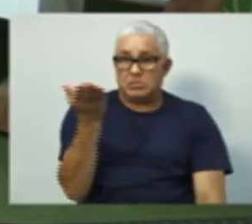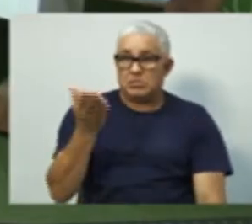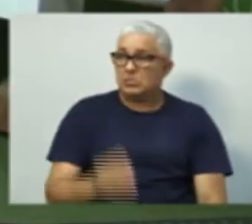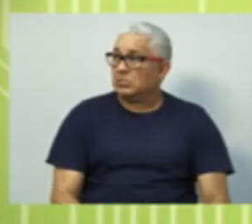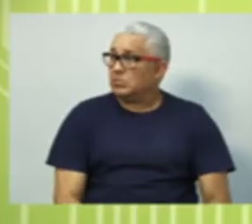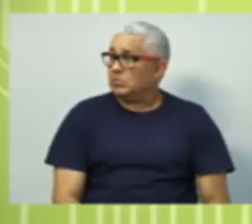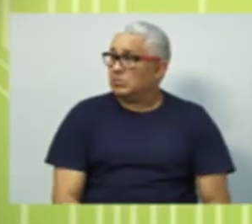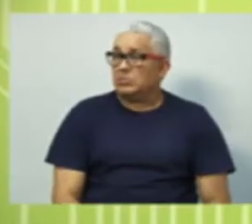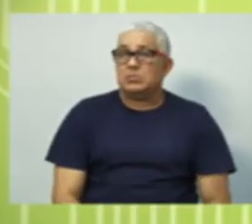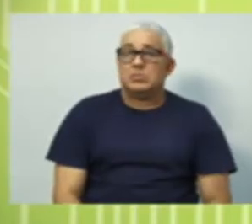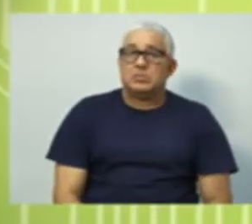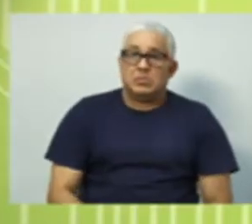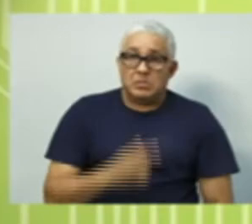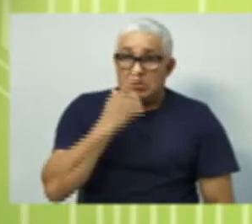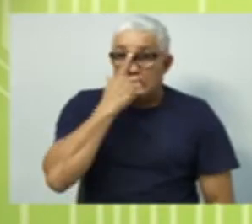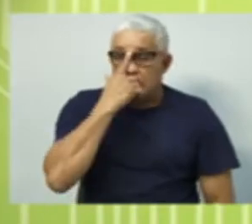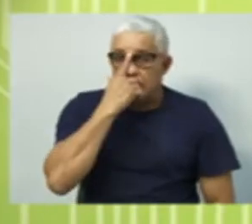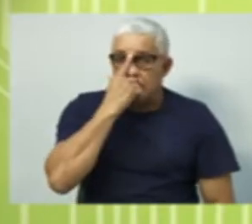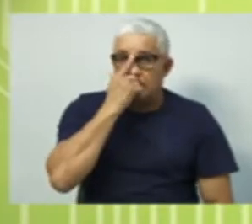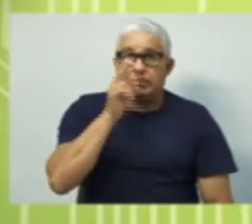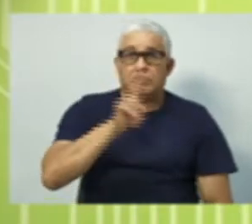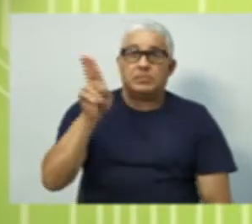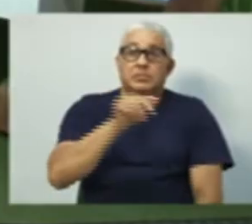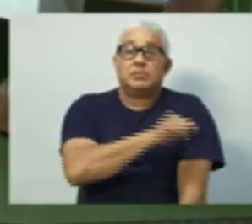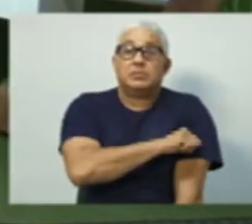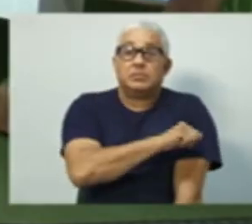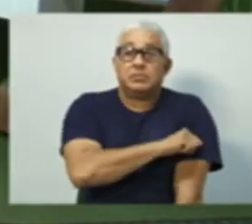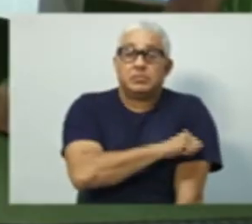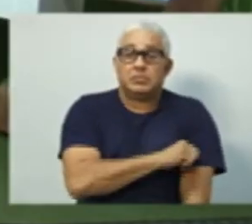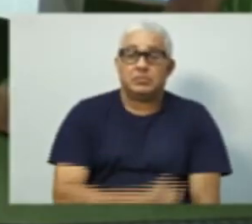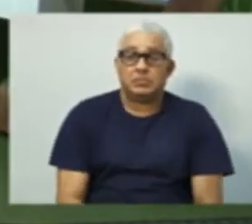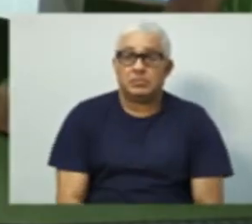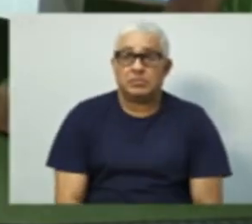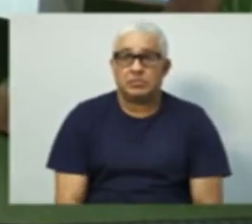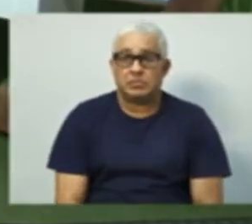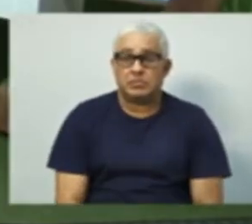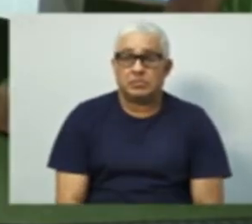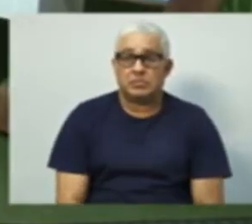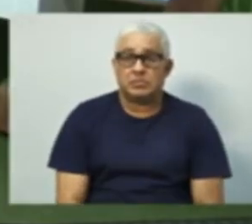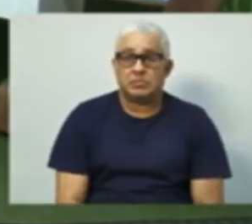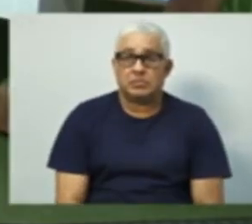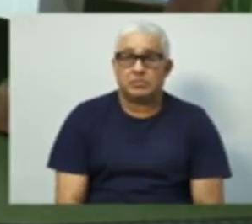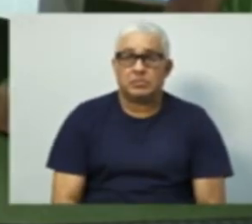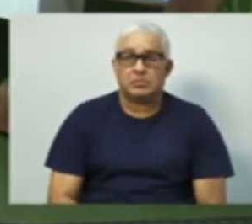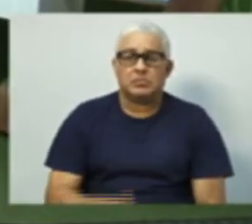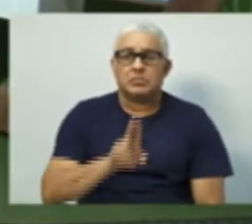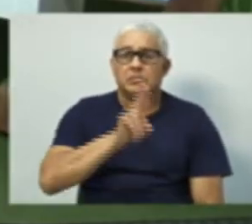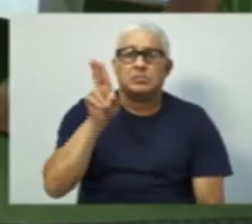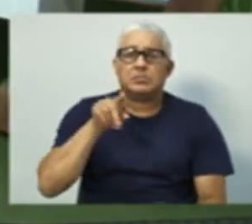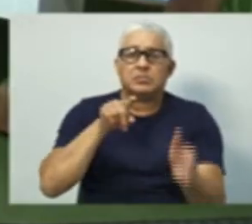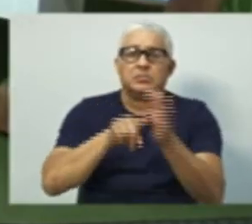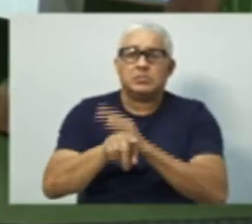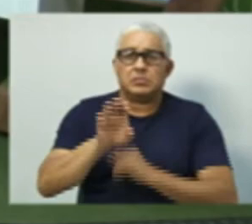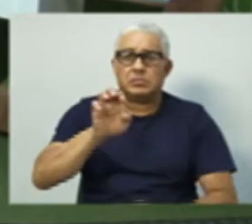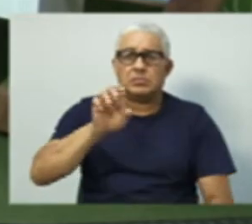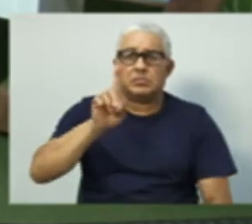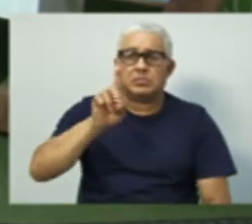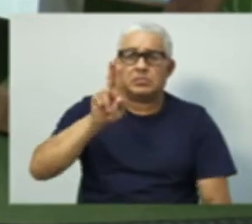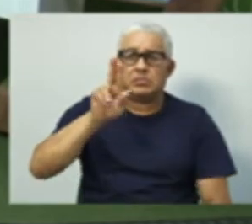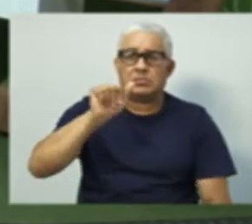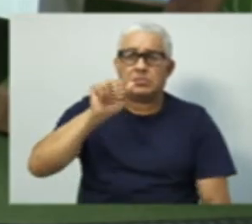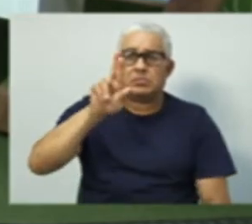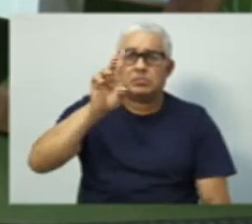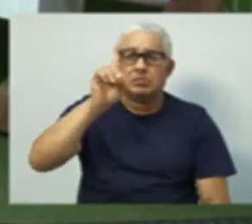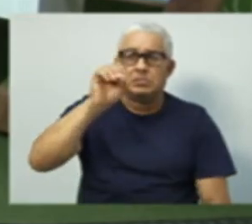agregado. Então, tem um combustível que você vai começar a andar, que você não previu dentro das suas prestações mensais para pagar o